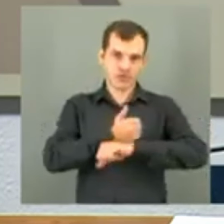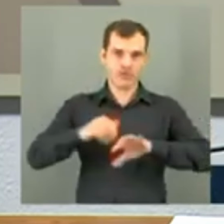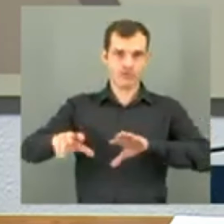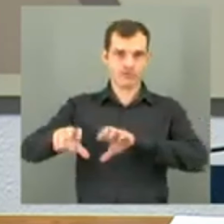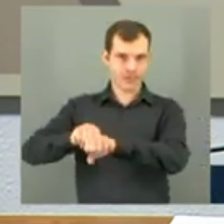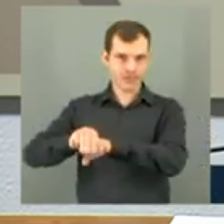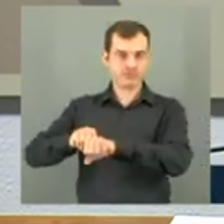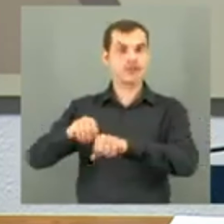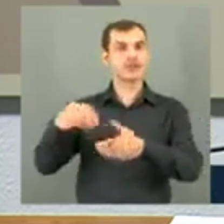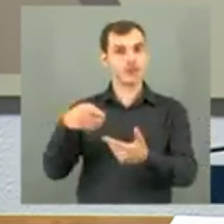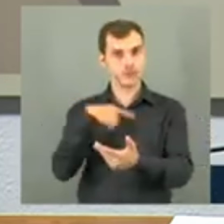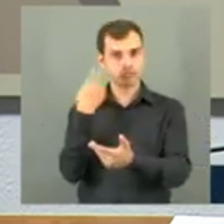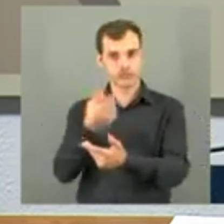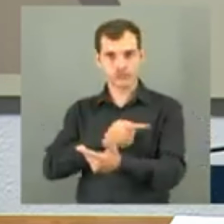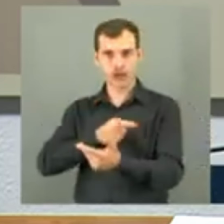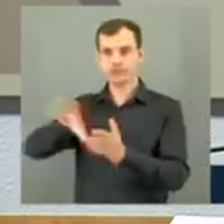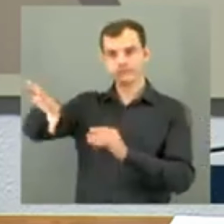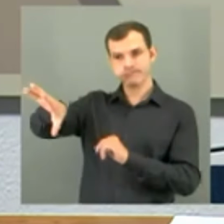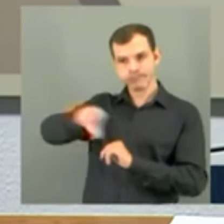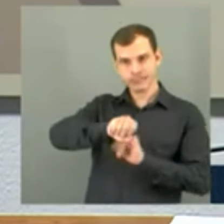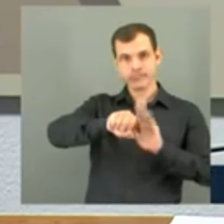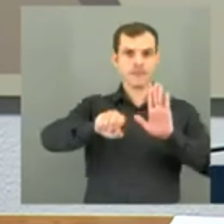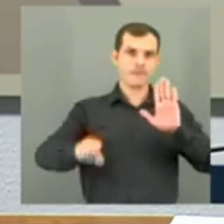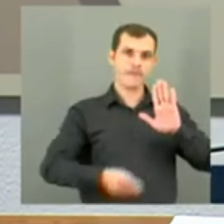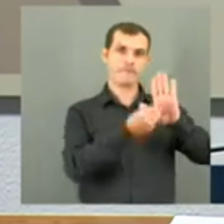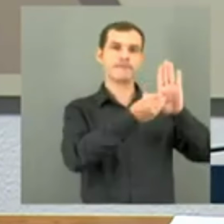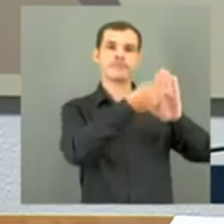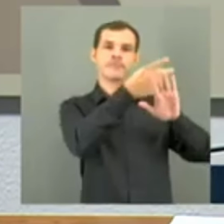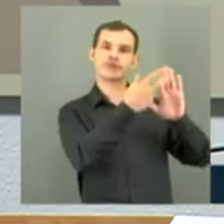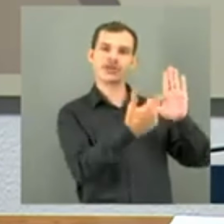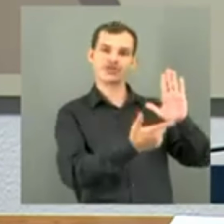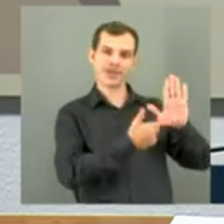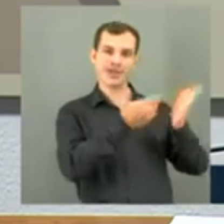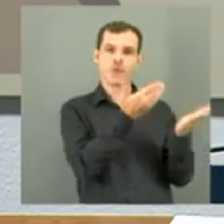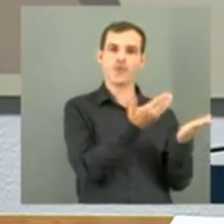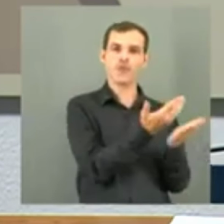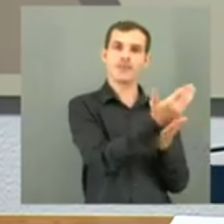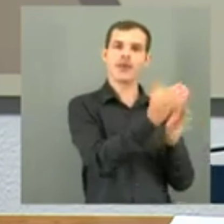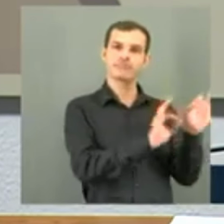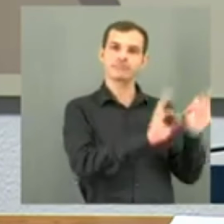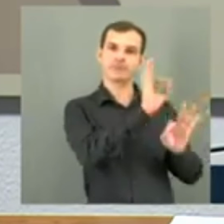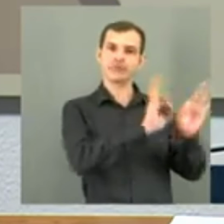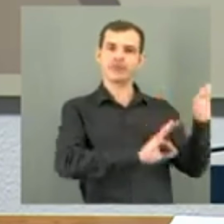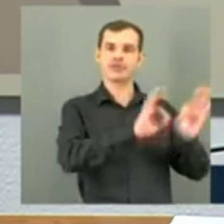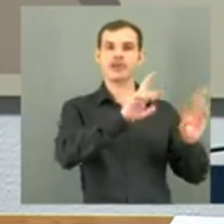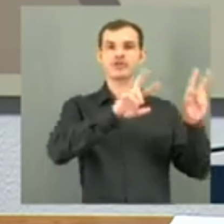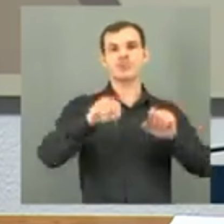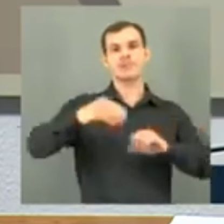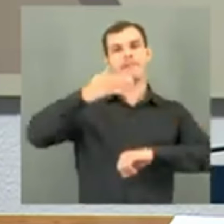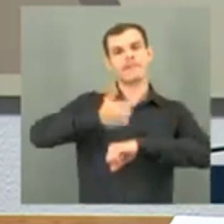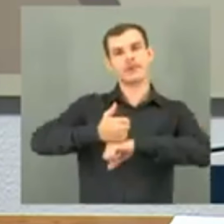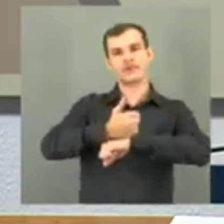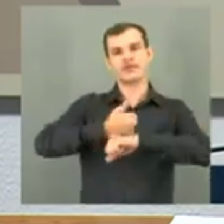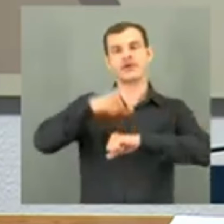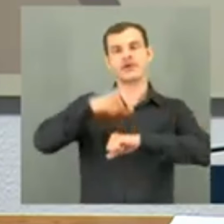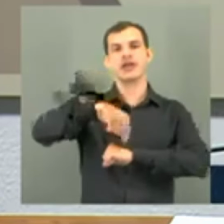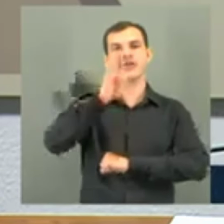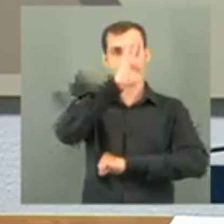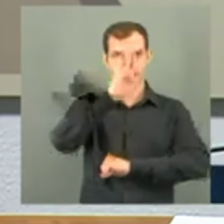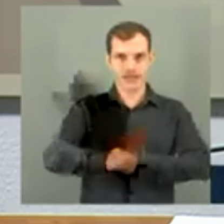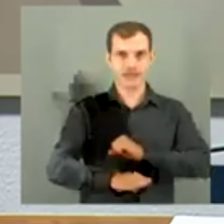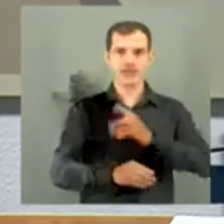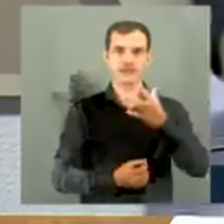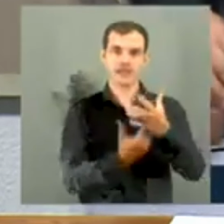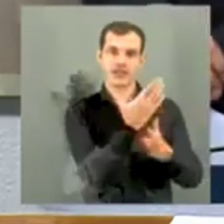projeto de lei e para dar início à regulamentação da profissão no Brasil. A gente sabe que há outros PLs